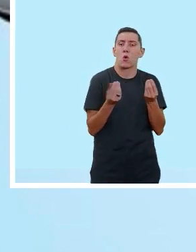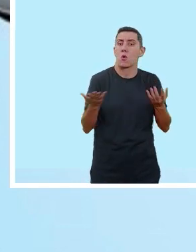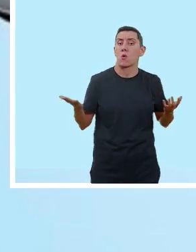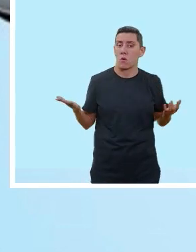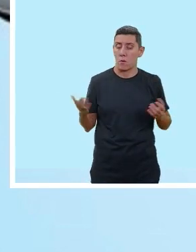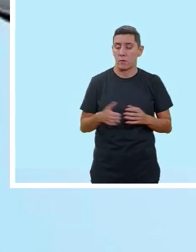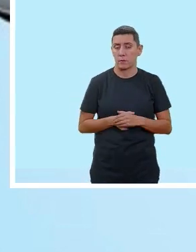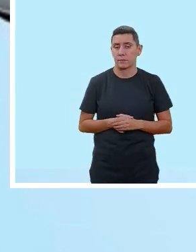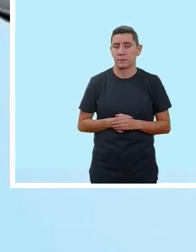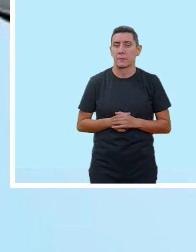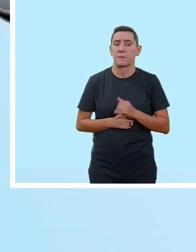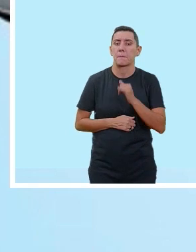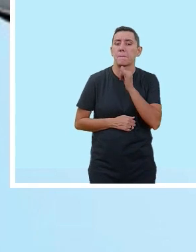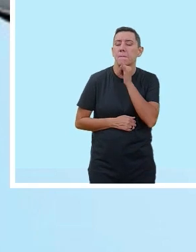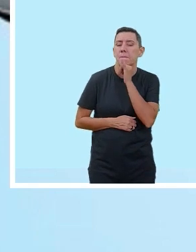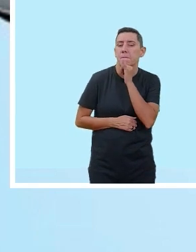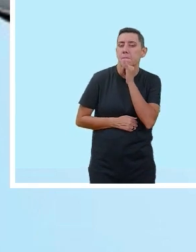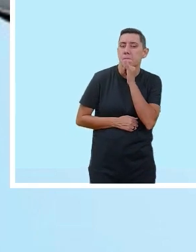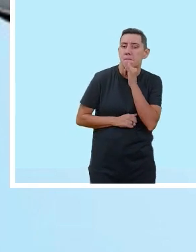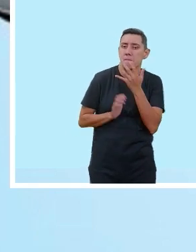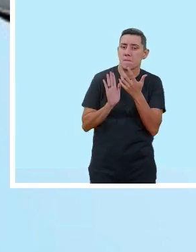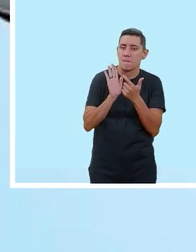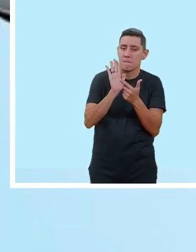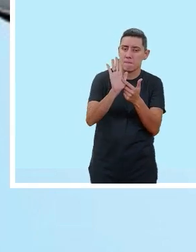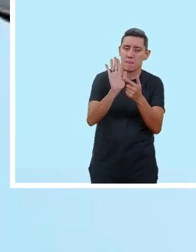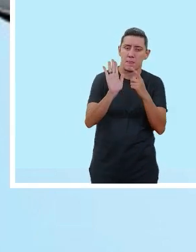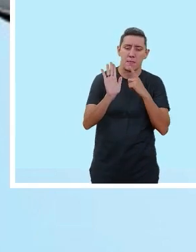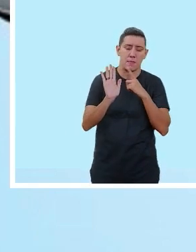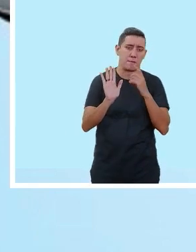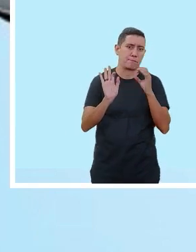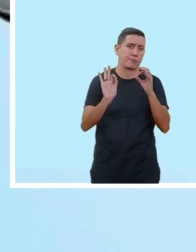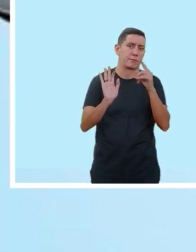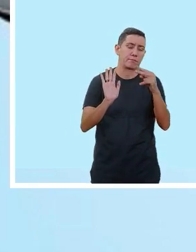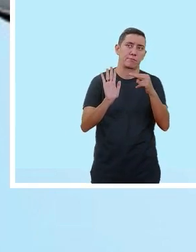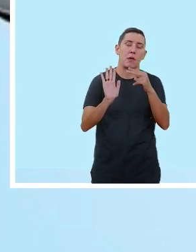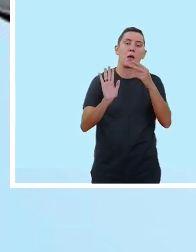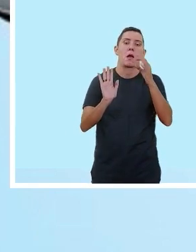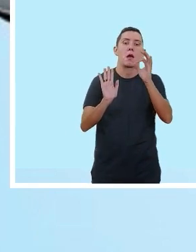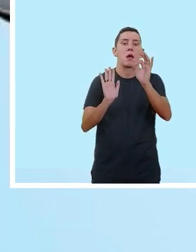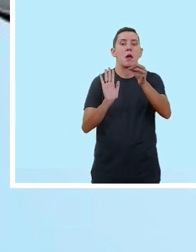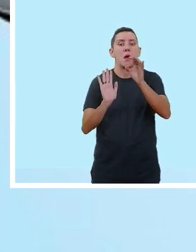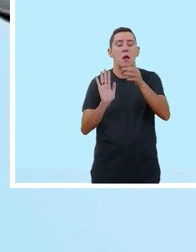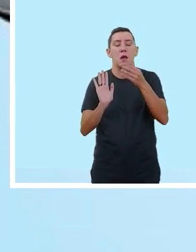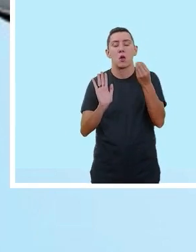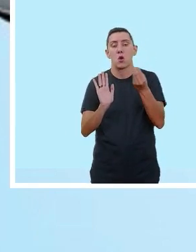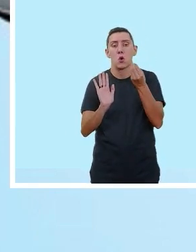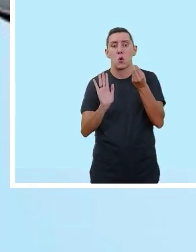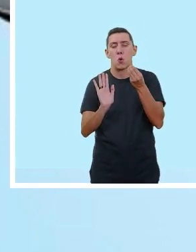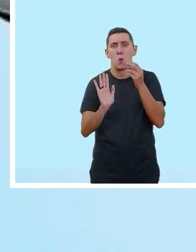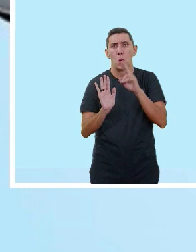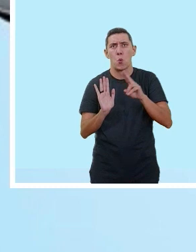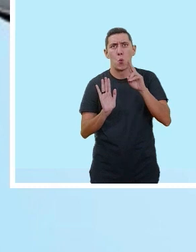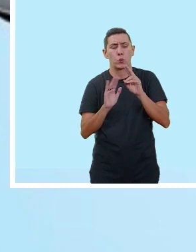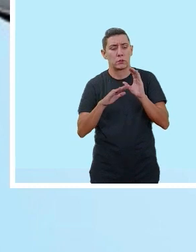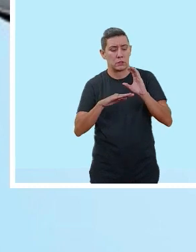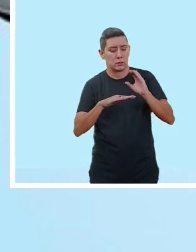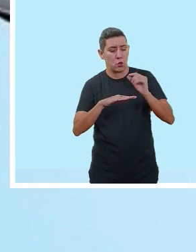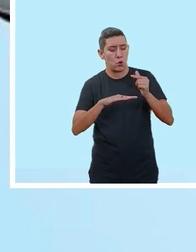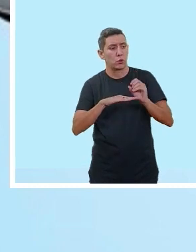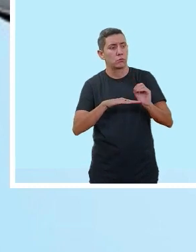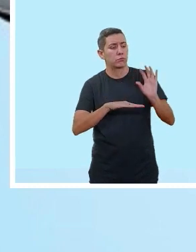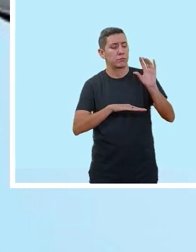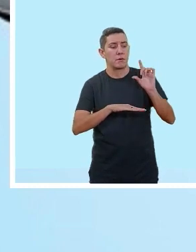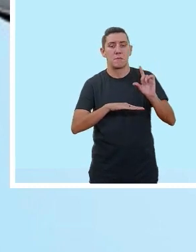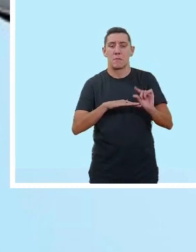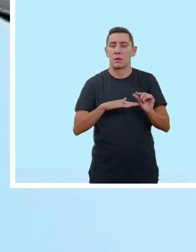começa uma questão que nós temos um impacto muito importante na questão de emissão de gás de efeito estufa,